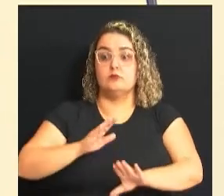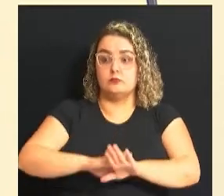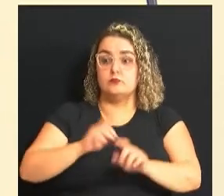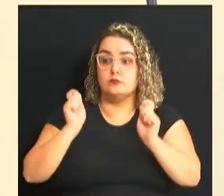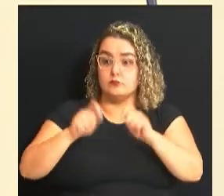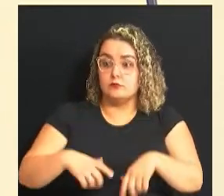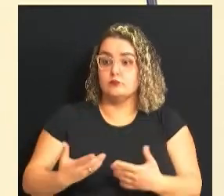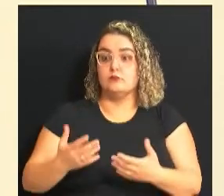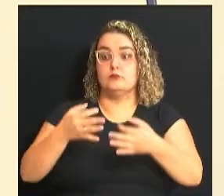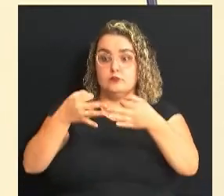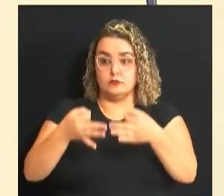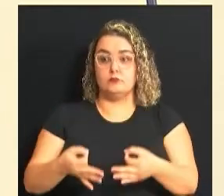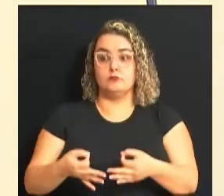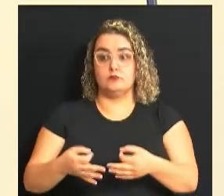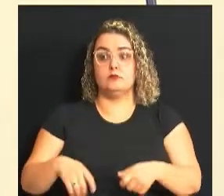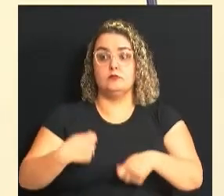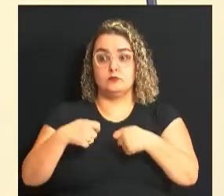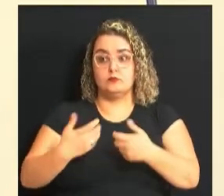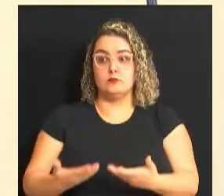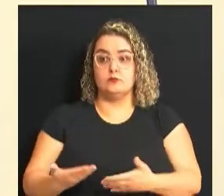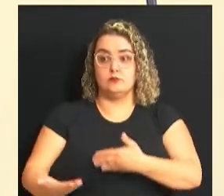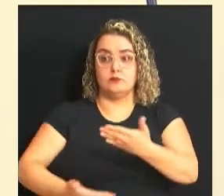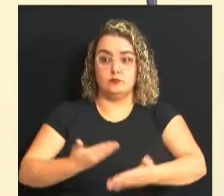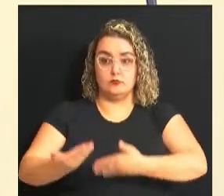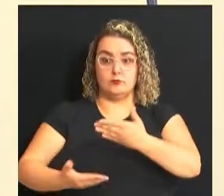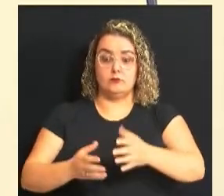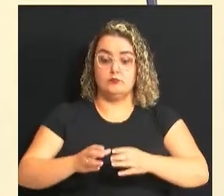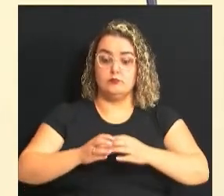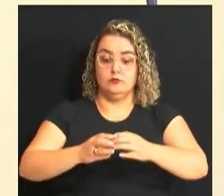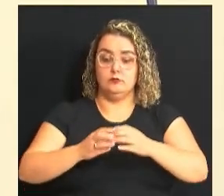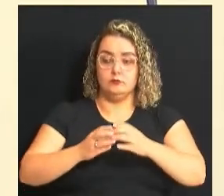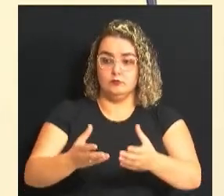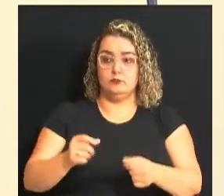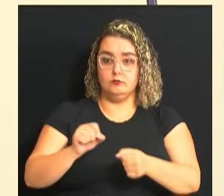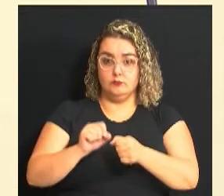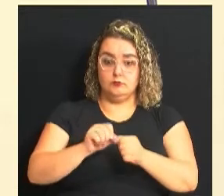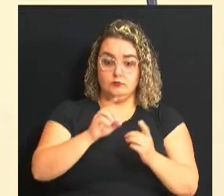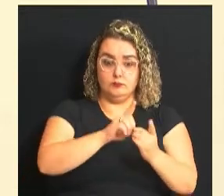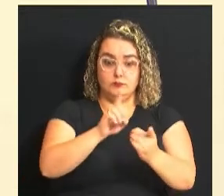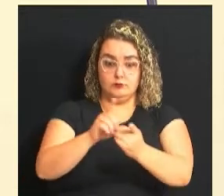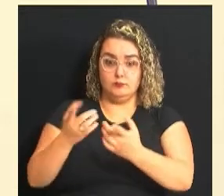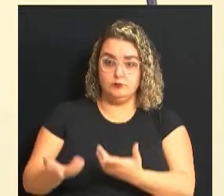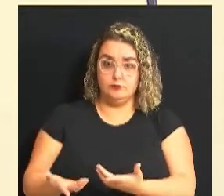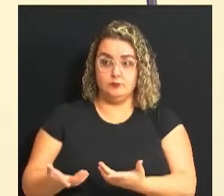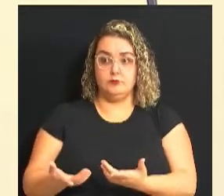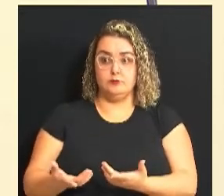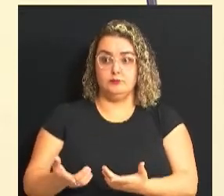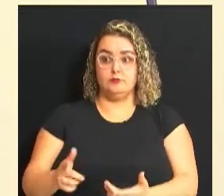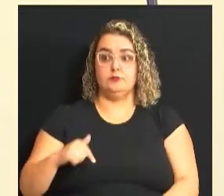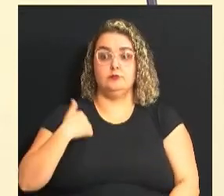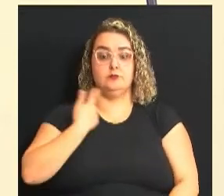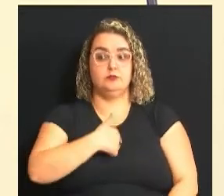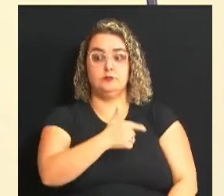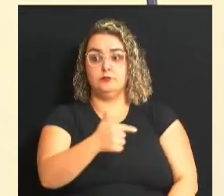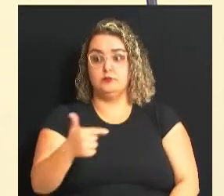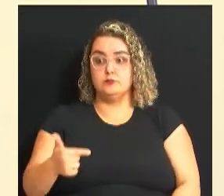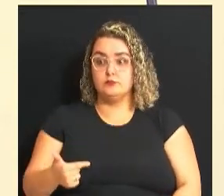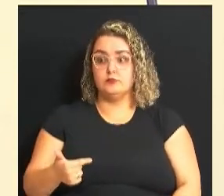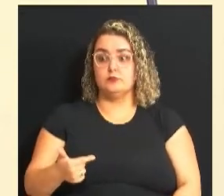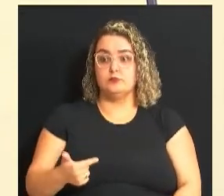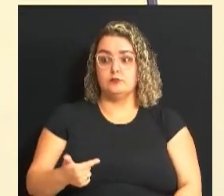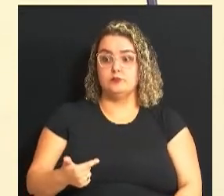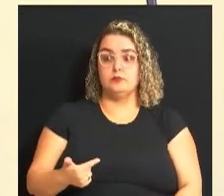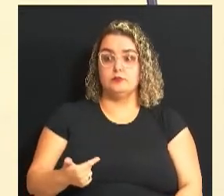forma adequada. Precisamos que os serviços de convivência façam esse atendimento para que nós não tenhamos que também,